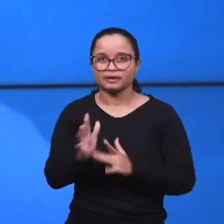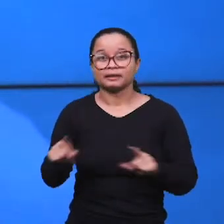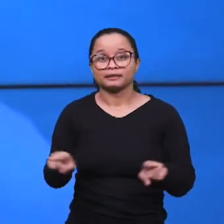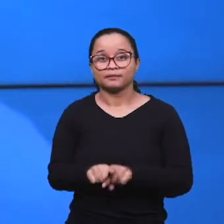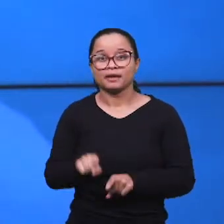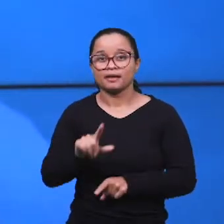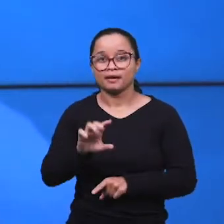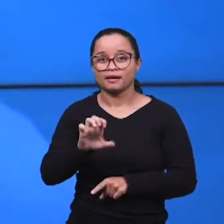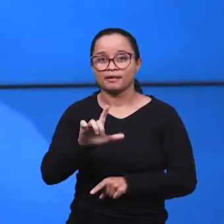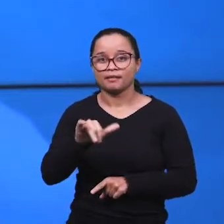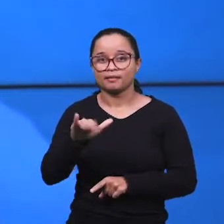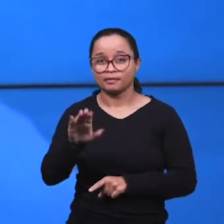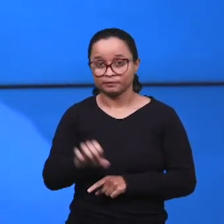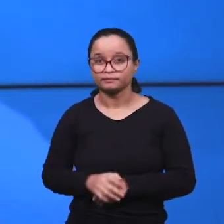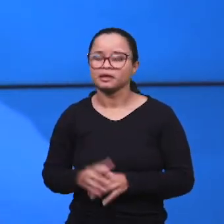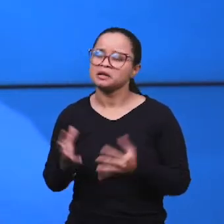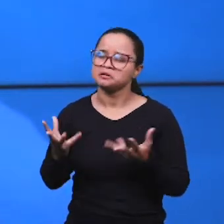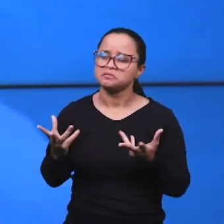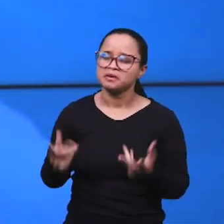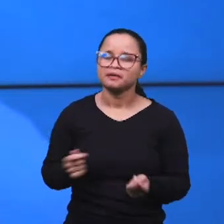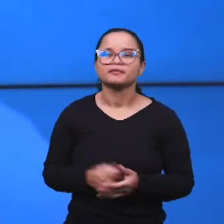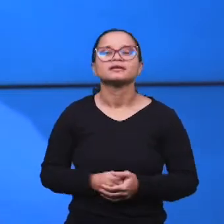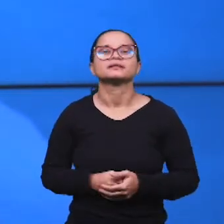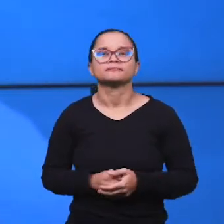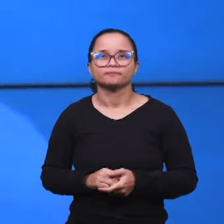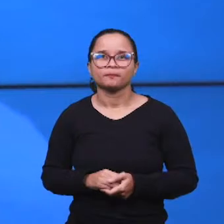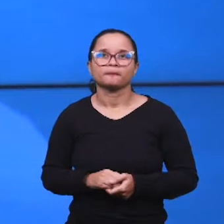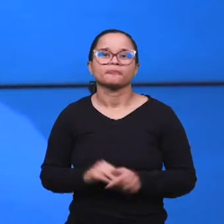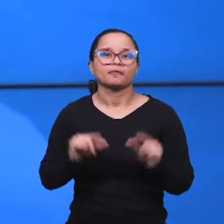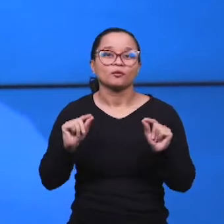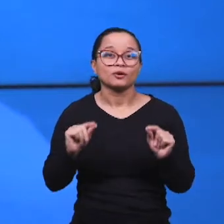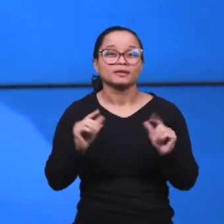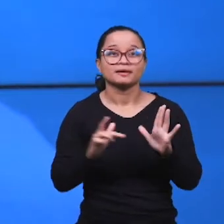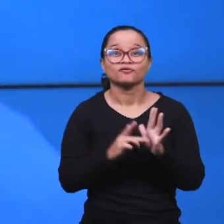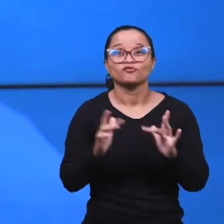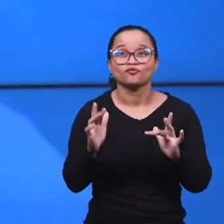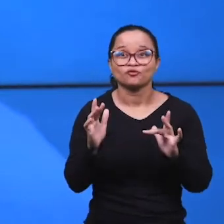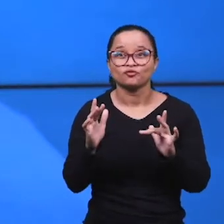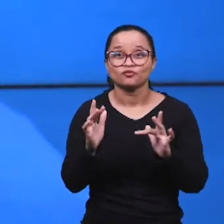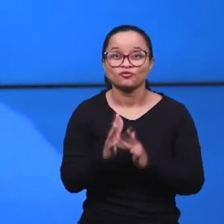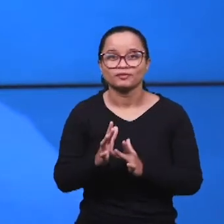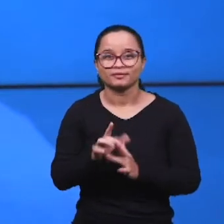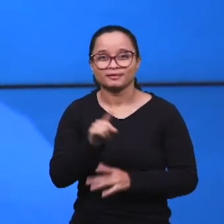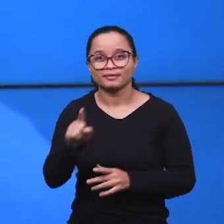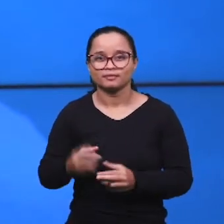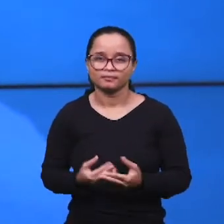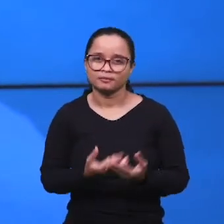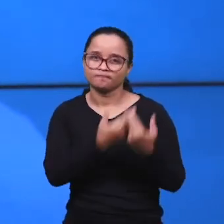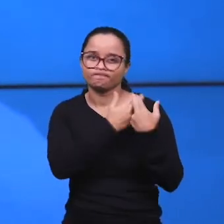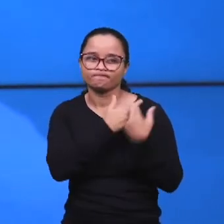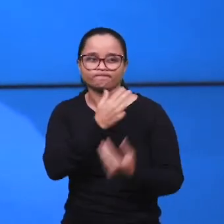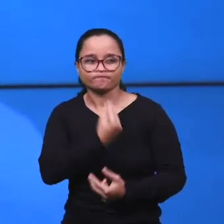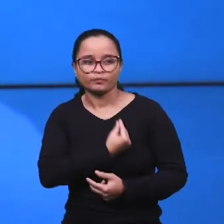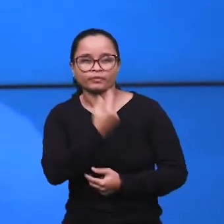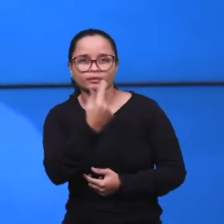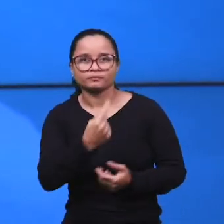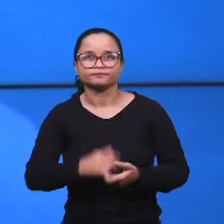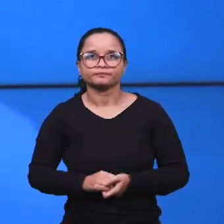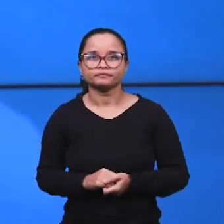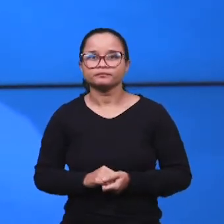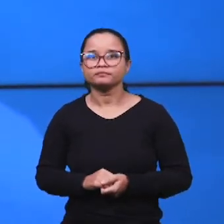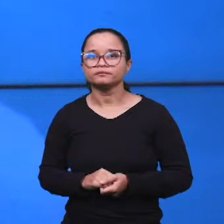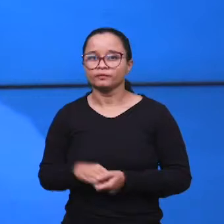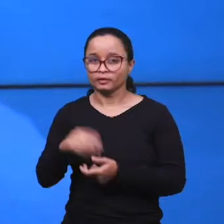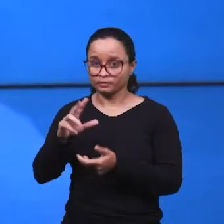a Elaine, que maravilha isso, né? Quer dizer, o que Jesus colocou sobre ele, né? Sobre João,